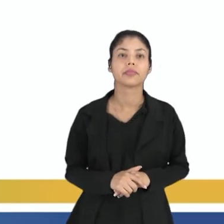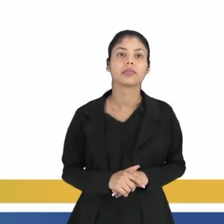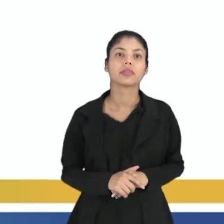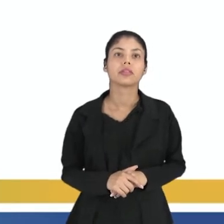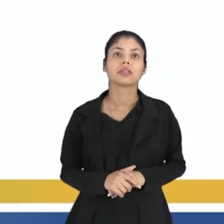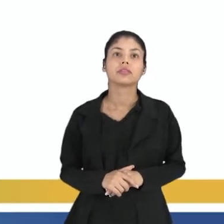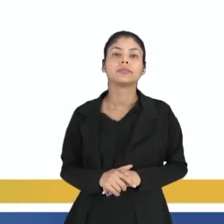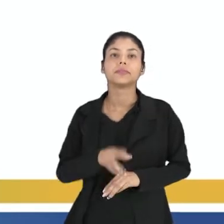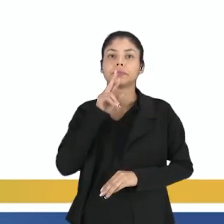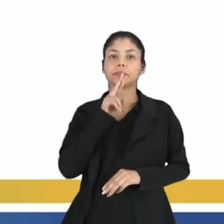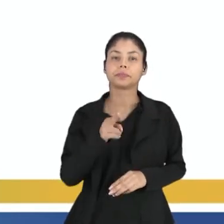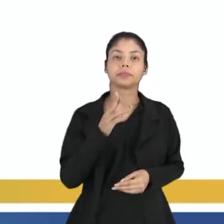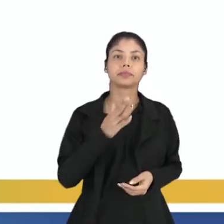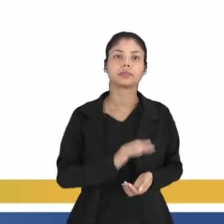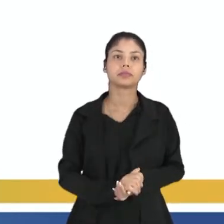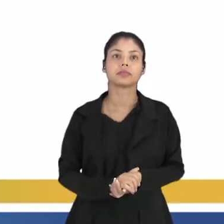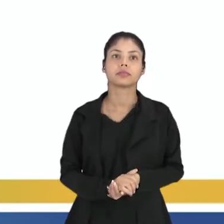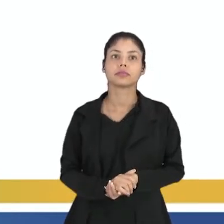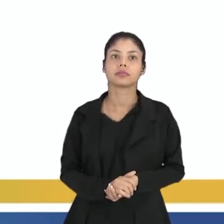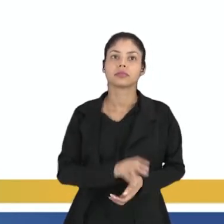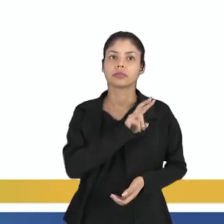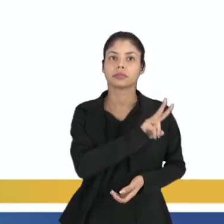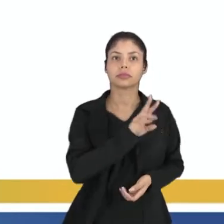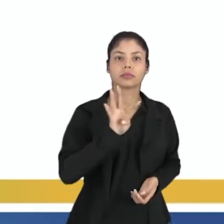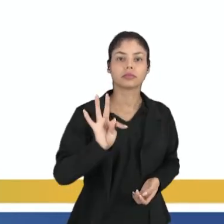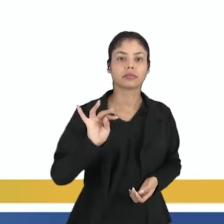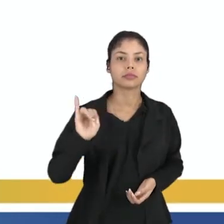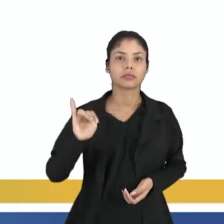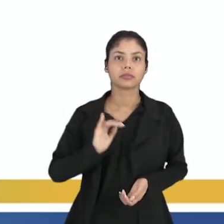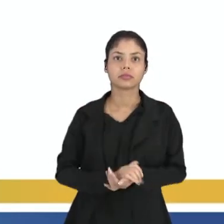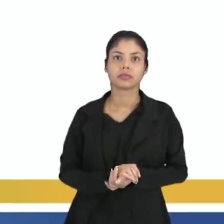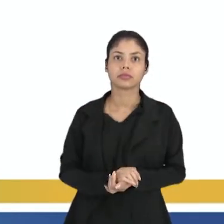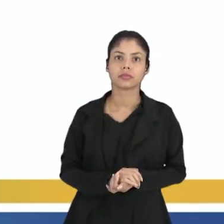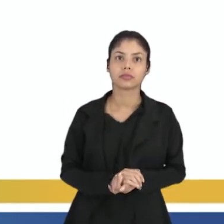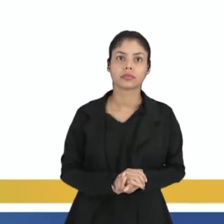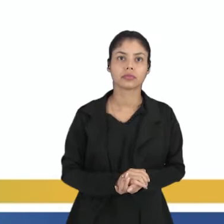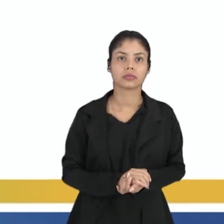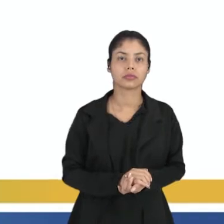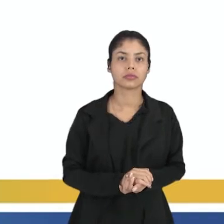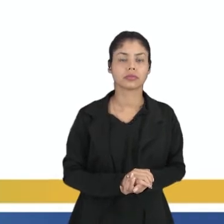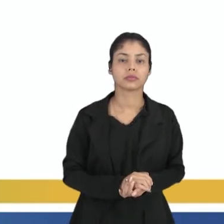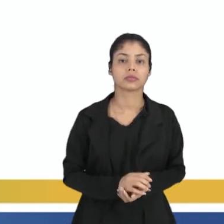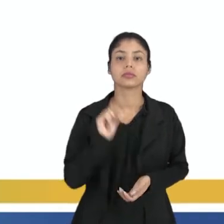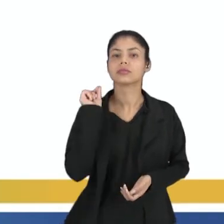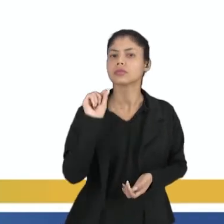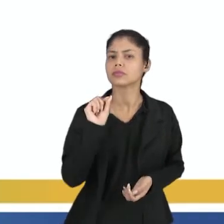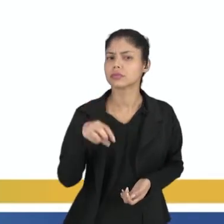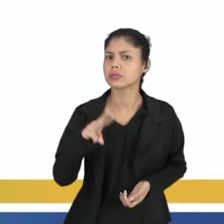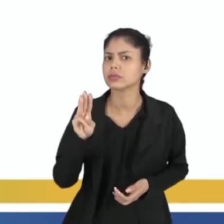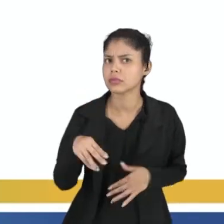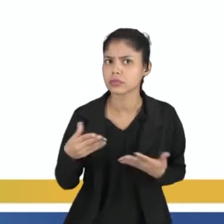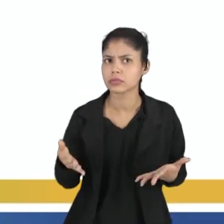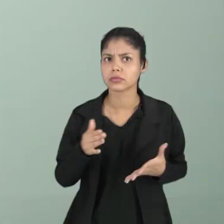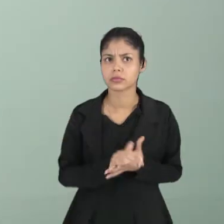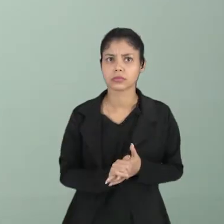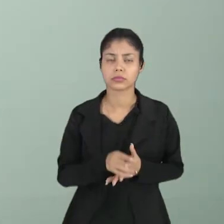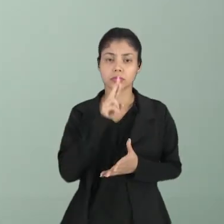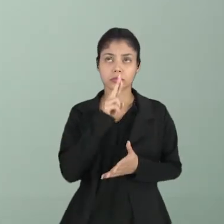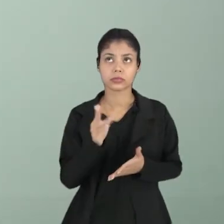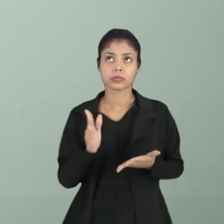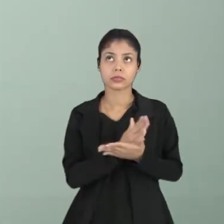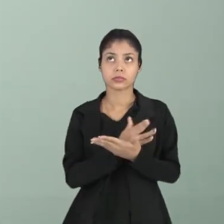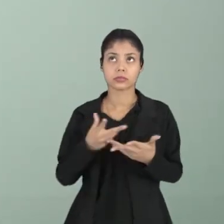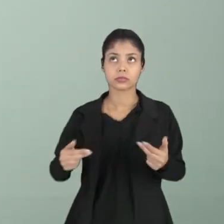aula. Respondi ao meu verbo transitivo indireto. Respondi a que ou a quem, porque quem